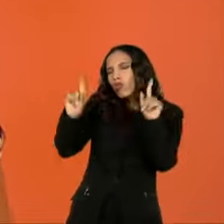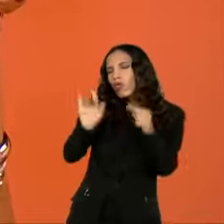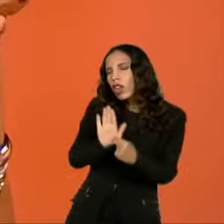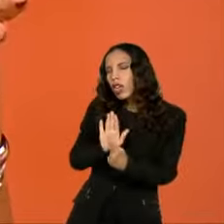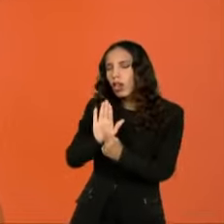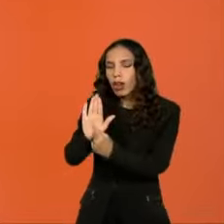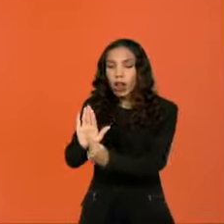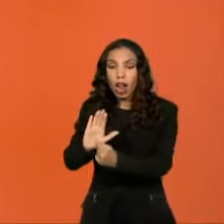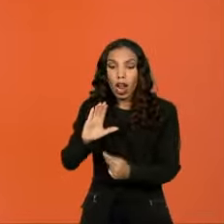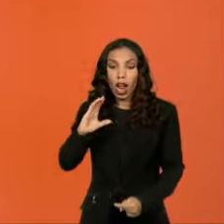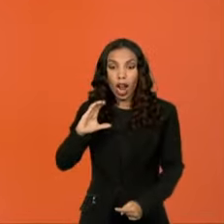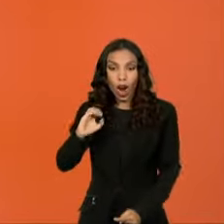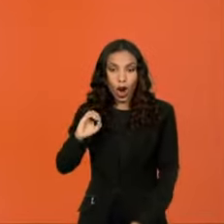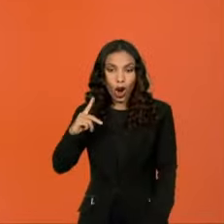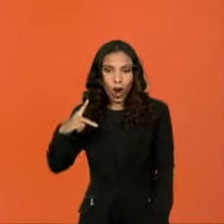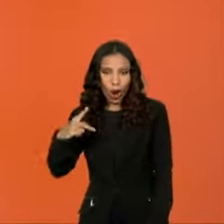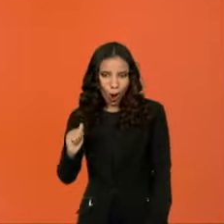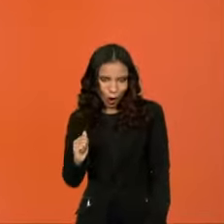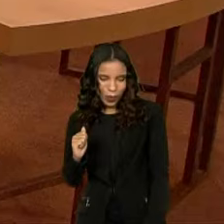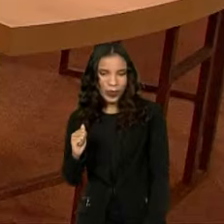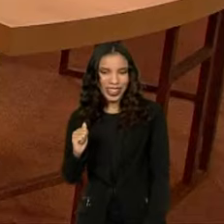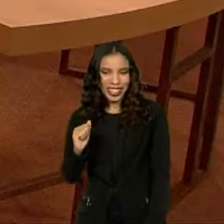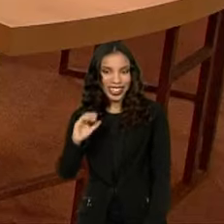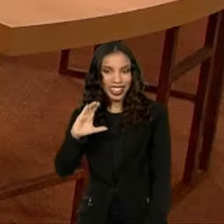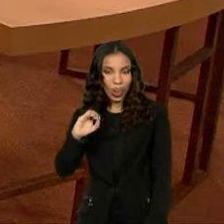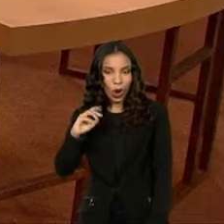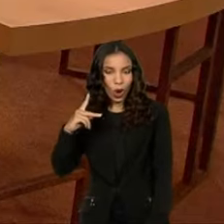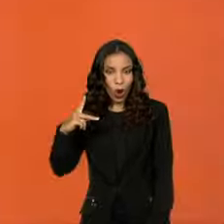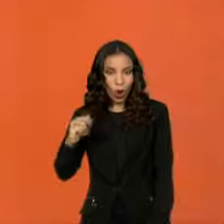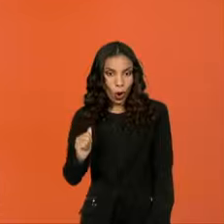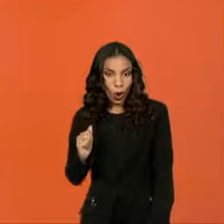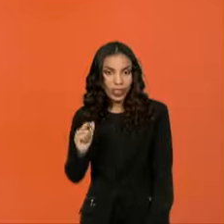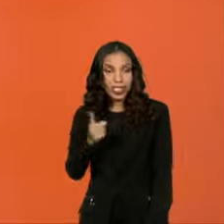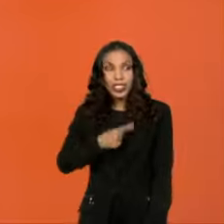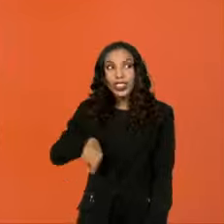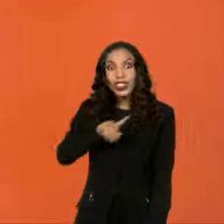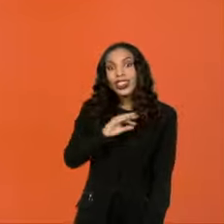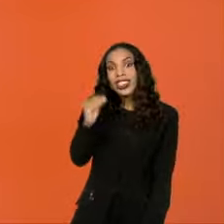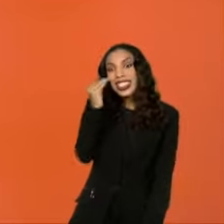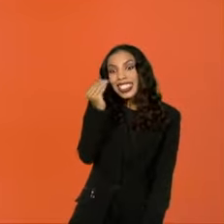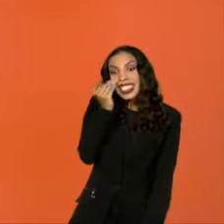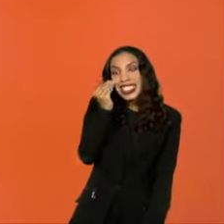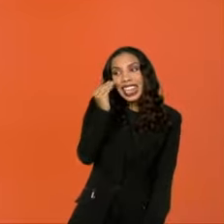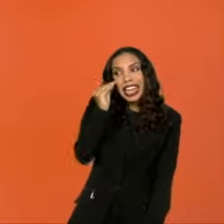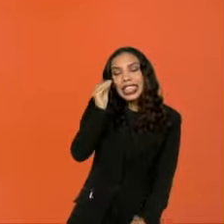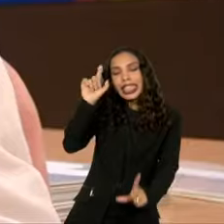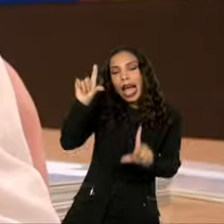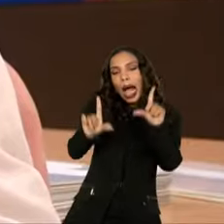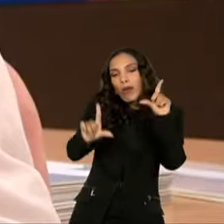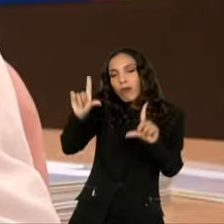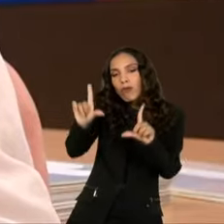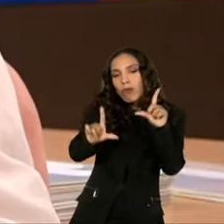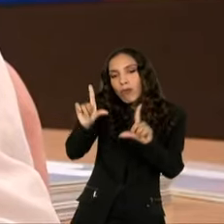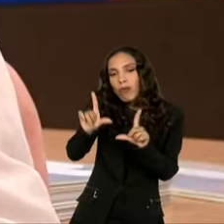aí, na Copa, a gente... Eu brinco... Musa da Copa. A gente ia tentar fazer um programa. Vamos falar que é Musa da Copa. Lembra